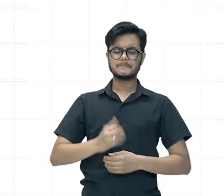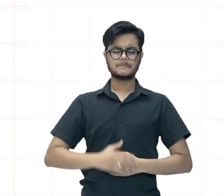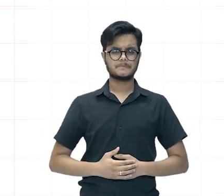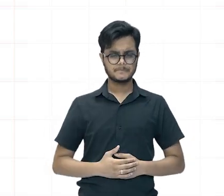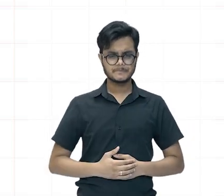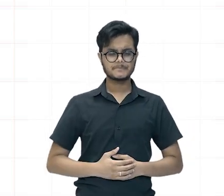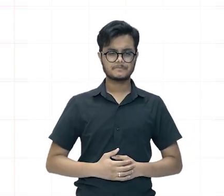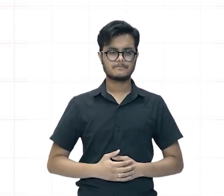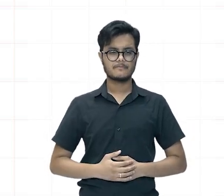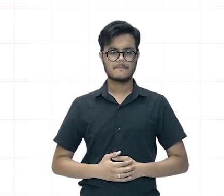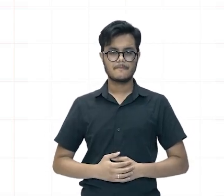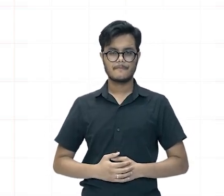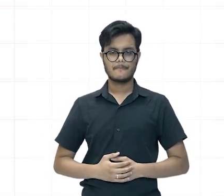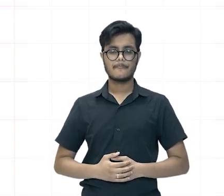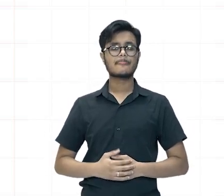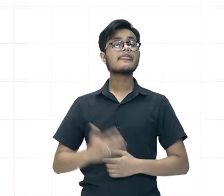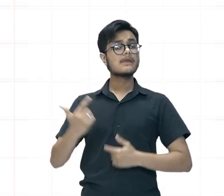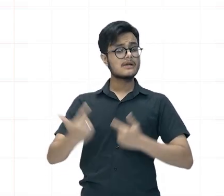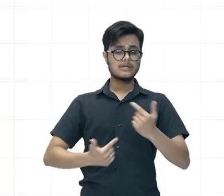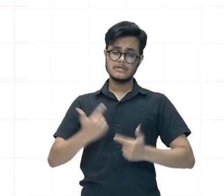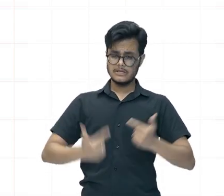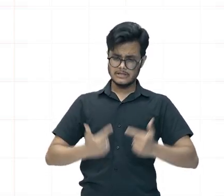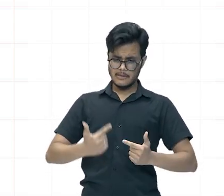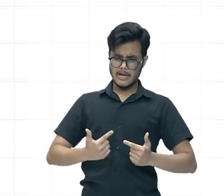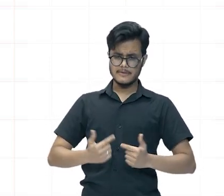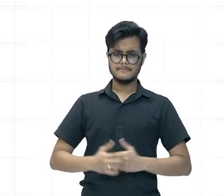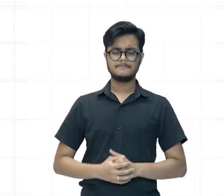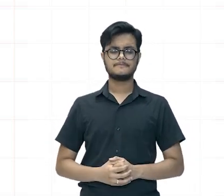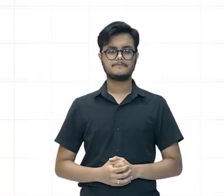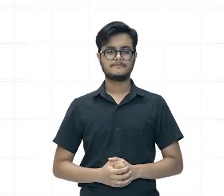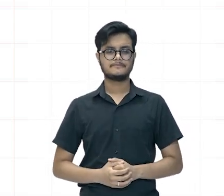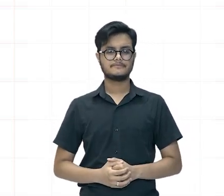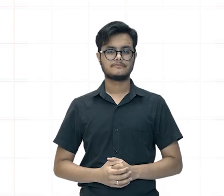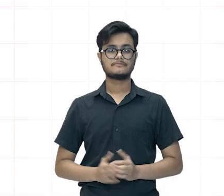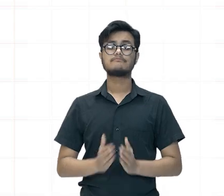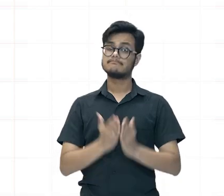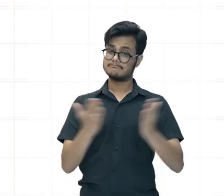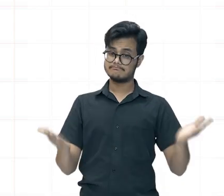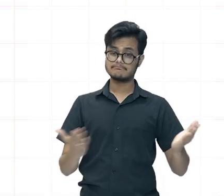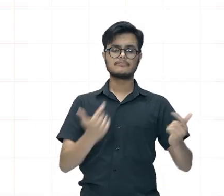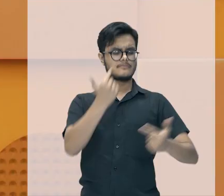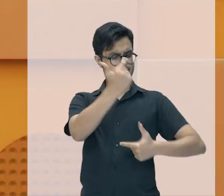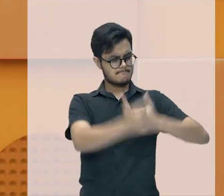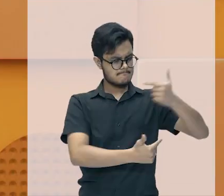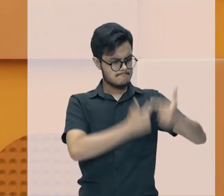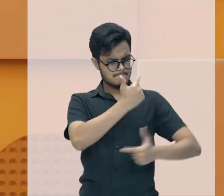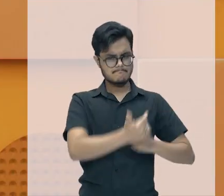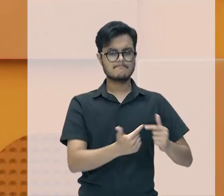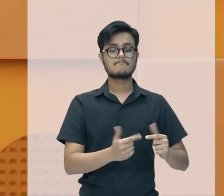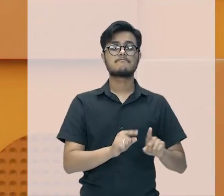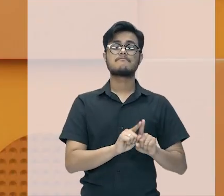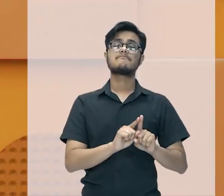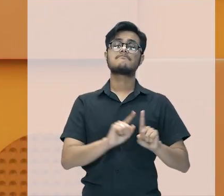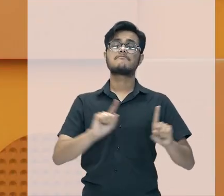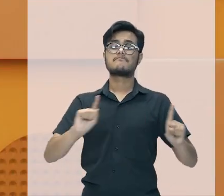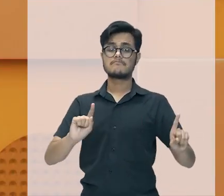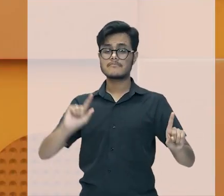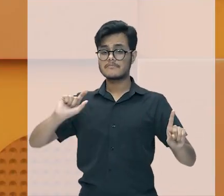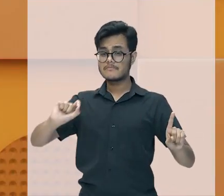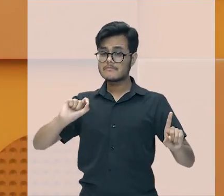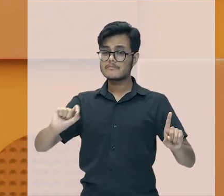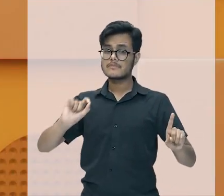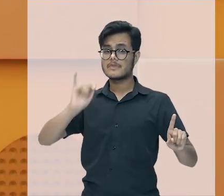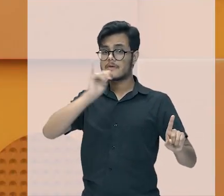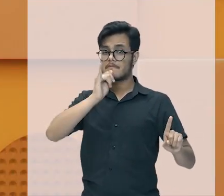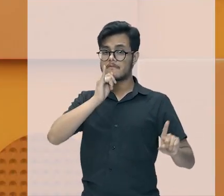que é, então, o que aí? A servidão. Ou seja, eu vou trabalhar nesta terra e eu vou ser, então, agora me tornar